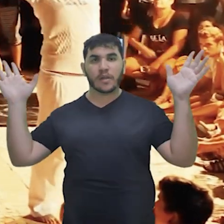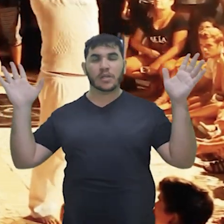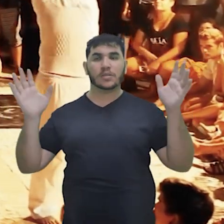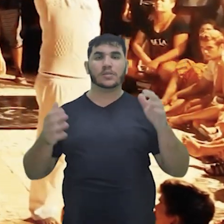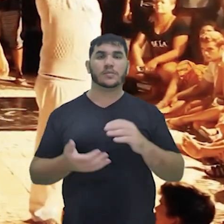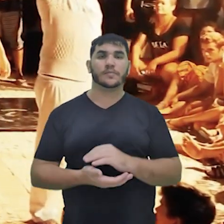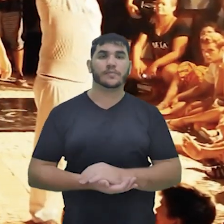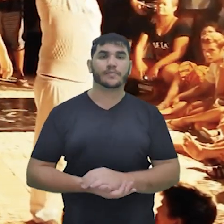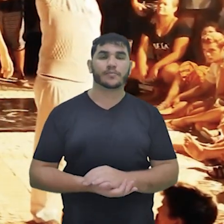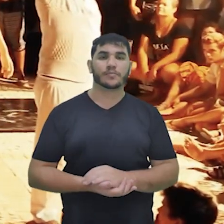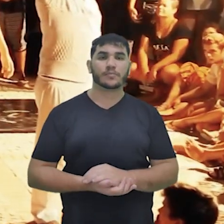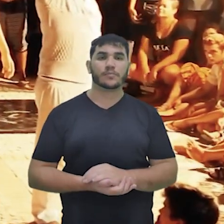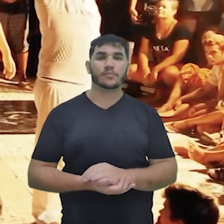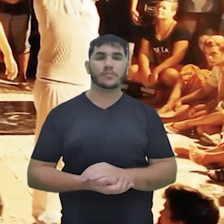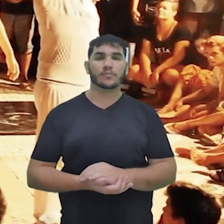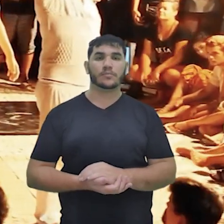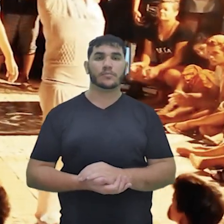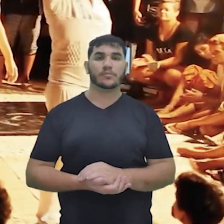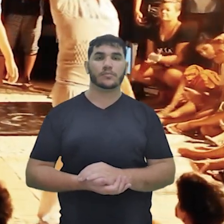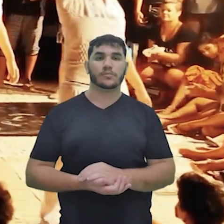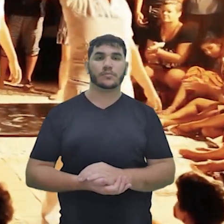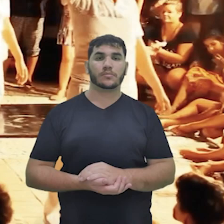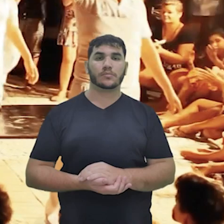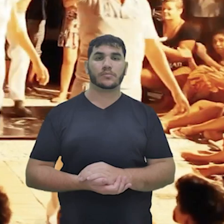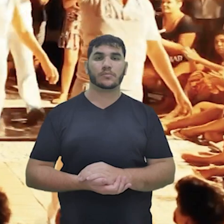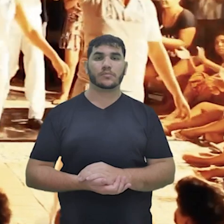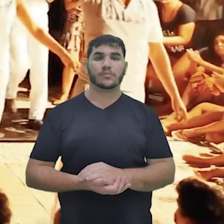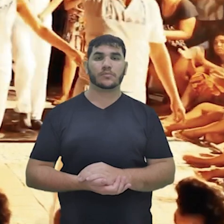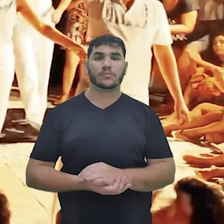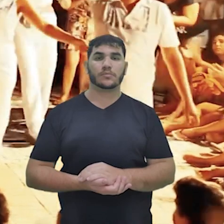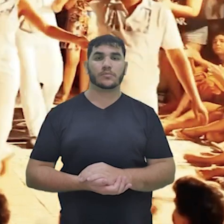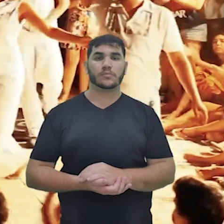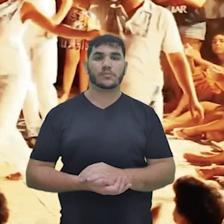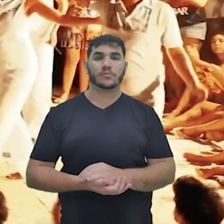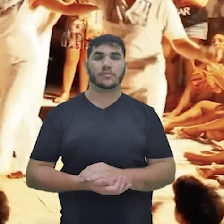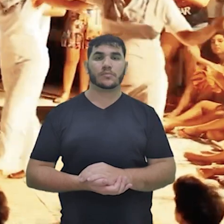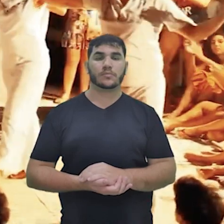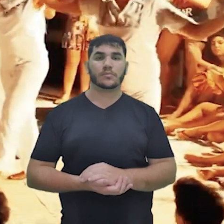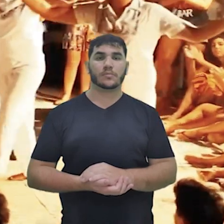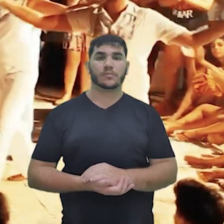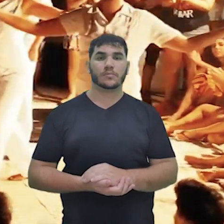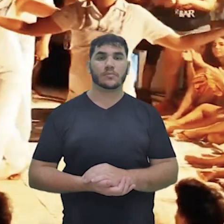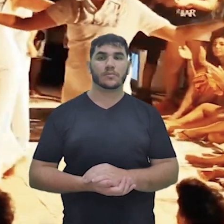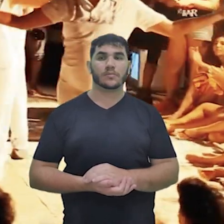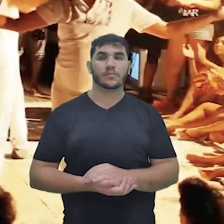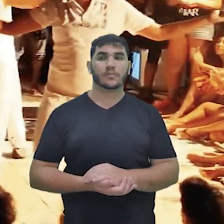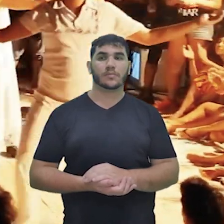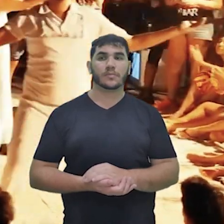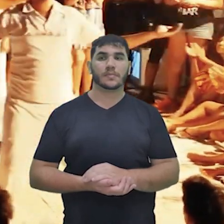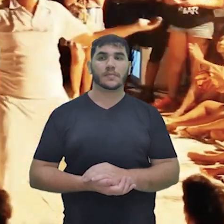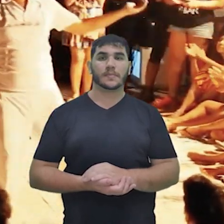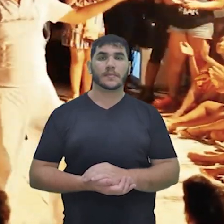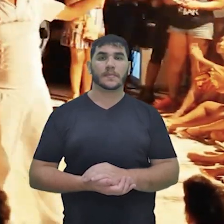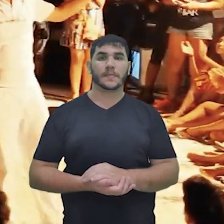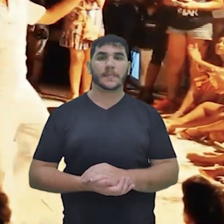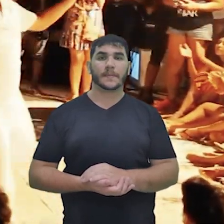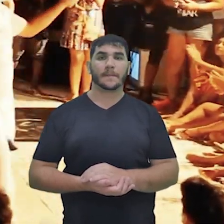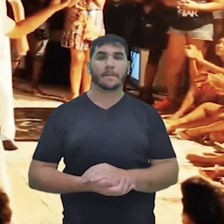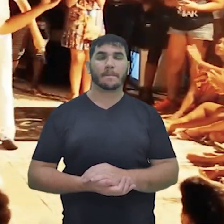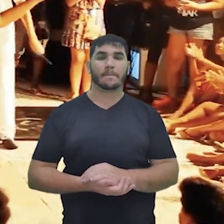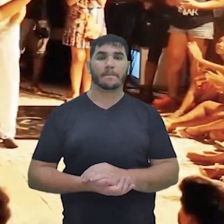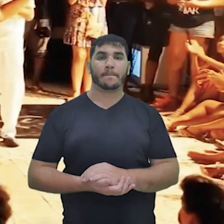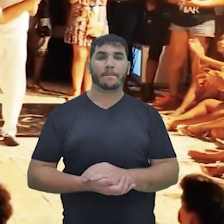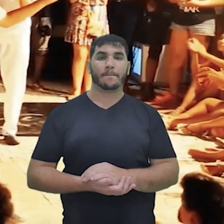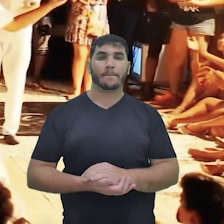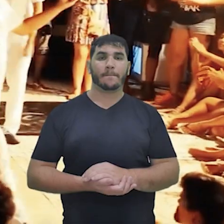Livres, ao final! Espetáculo Todo Camburão tem um pouco de Navio Negreiro. 6 atores e 2 músicos, todos de branco. Ao fundo, uma